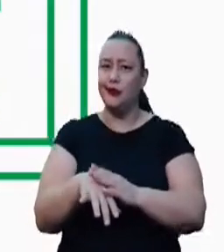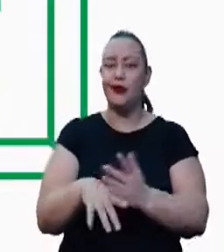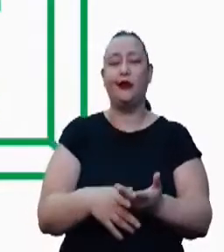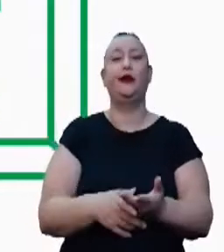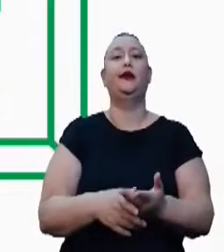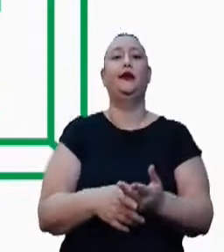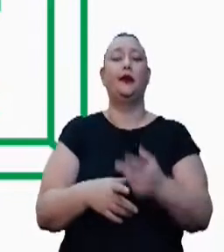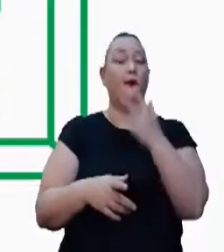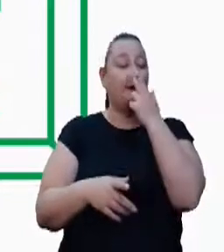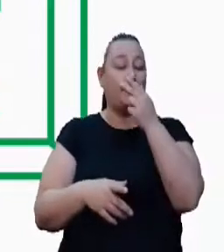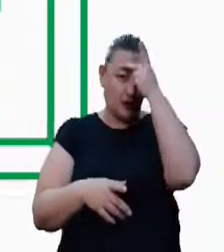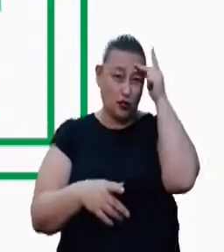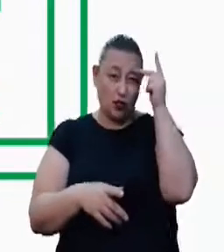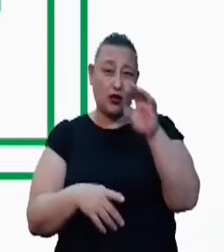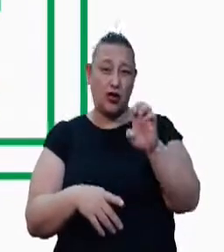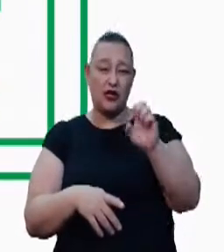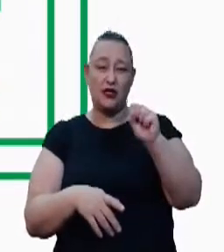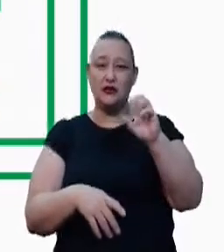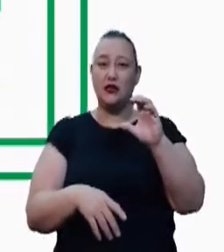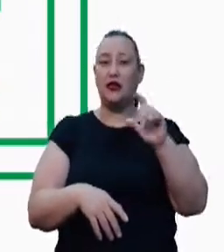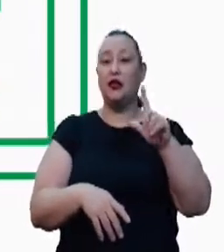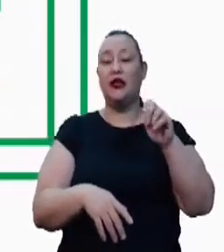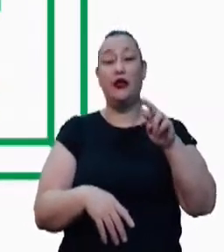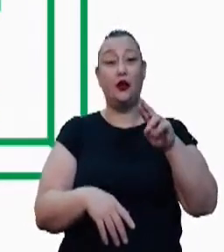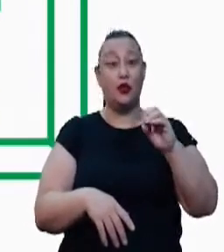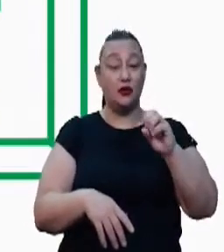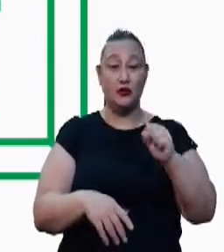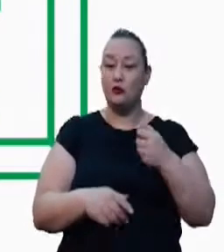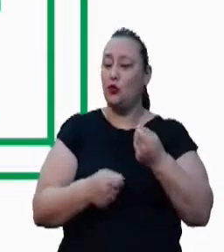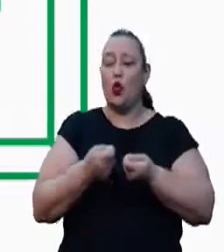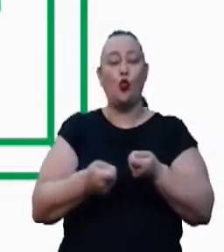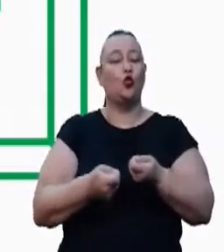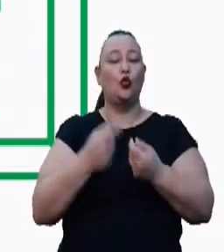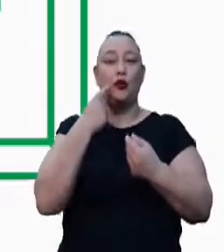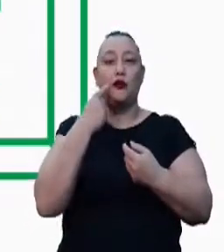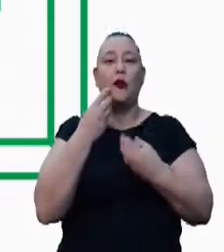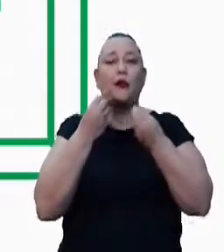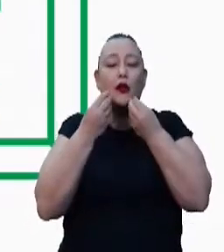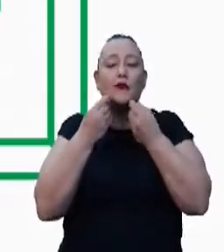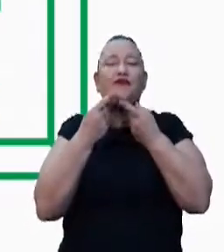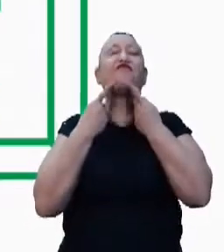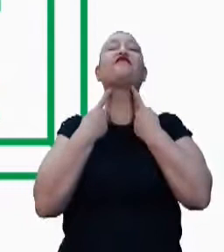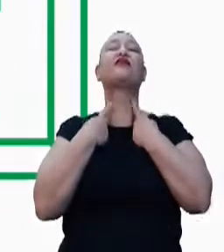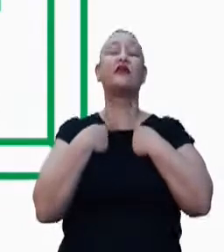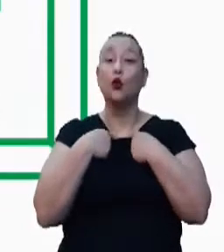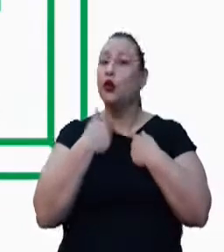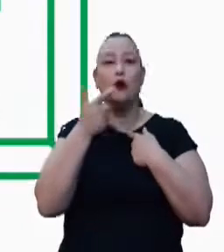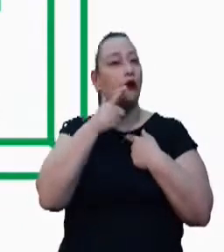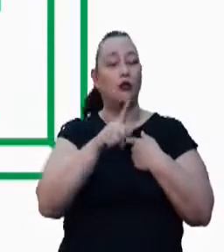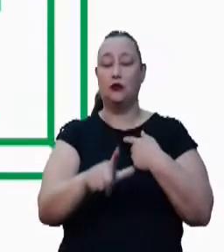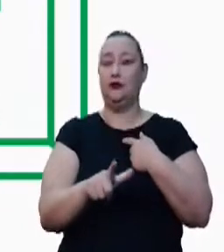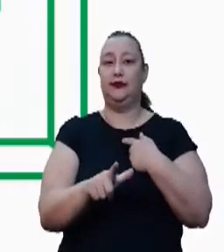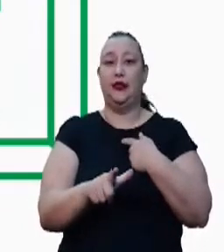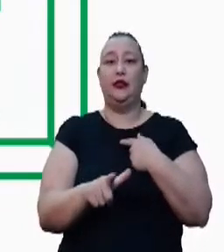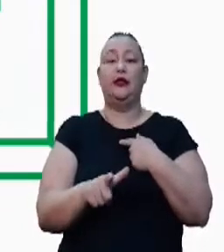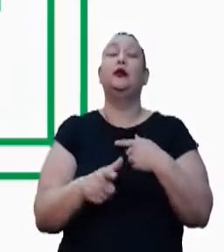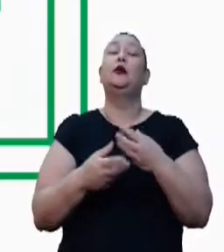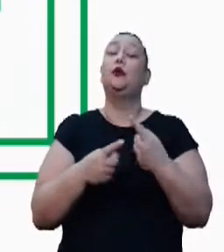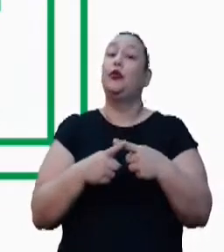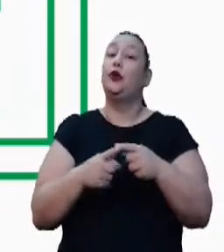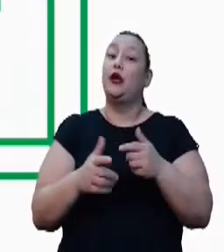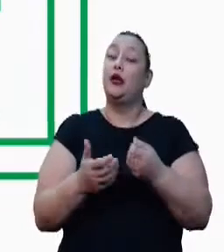caso de esclerose múltipla, a pessoa tem isso, ela não tem controle, ela não consegue deglutir, não consegue engolir essa cialorreia,